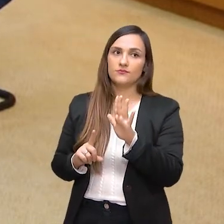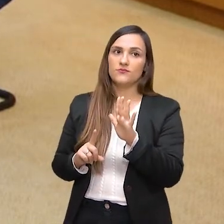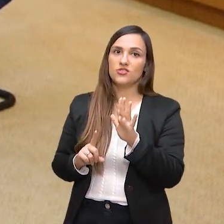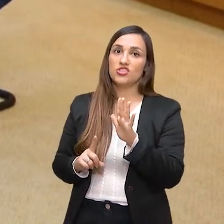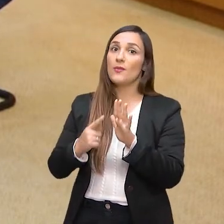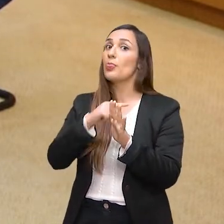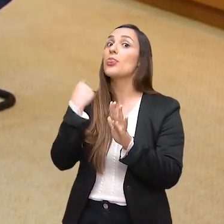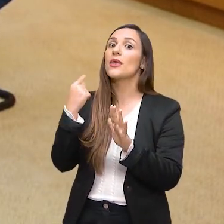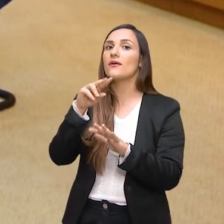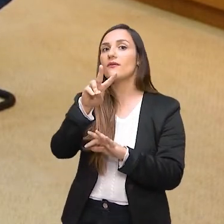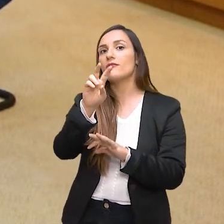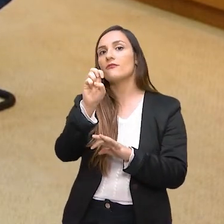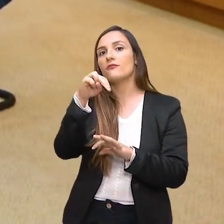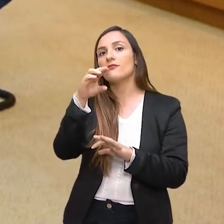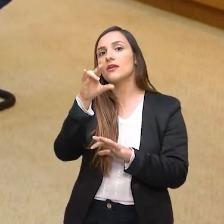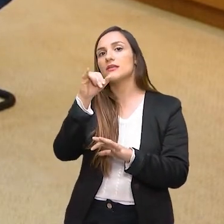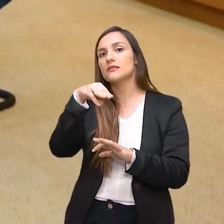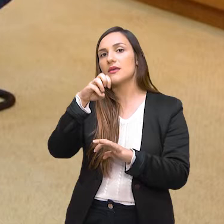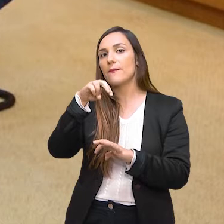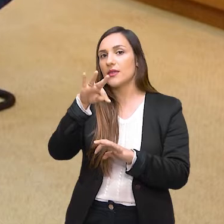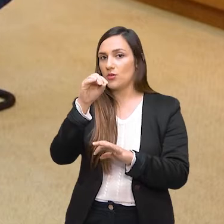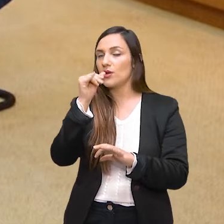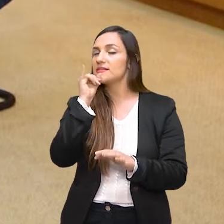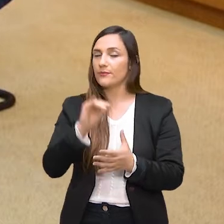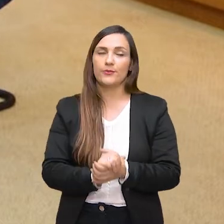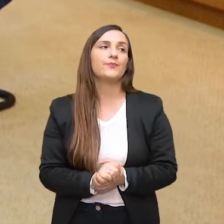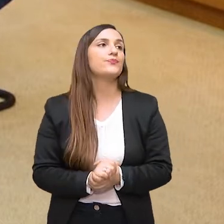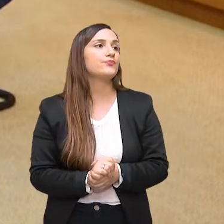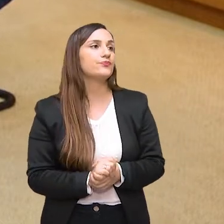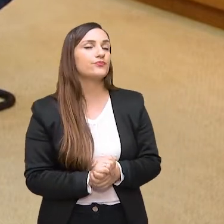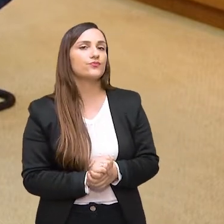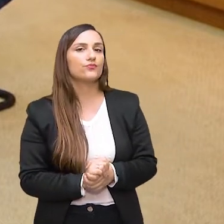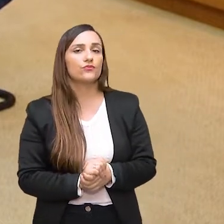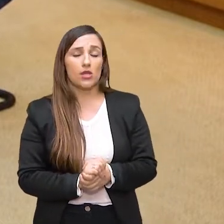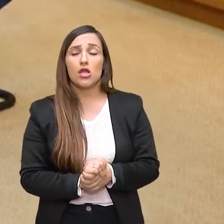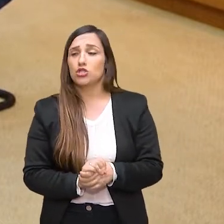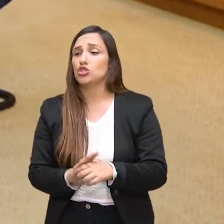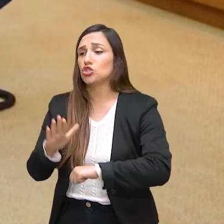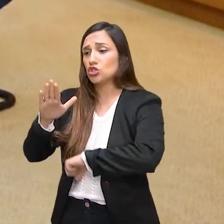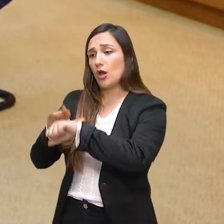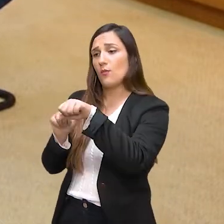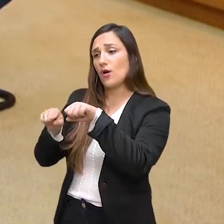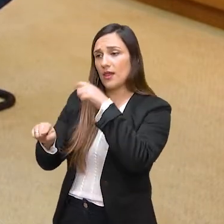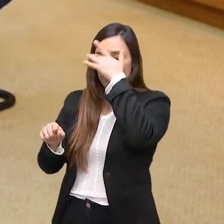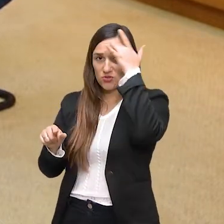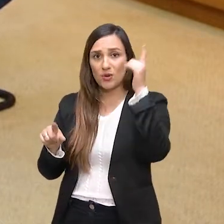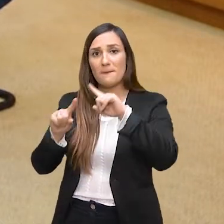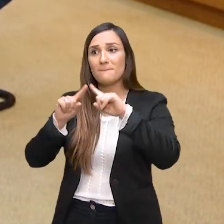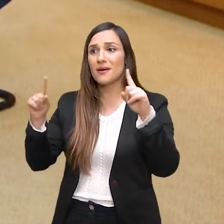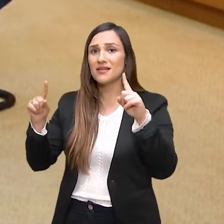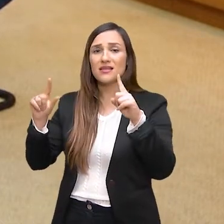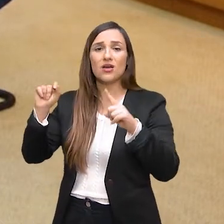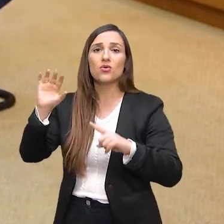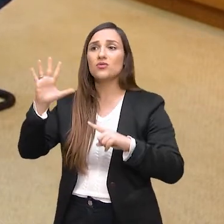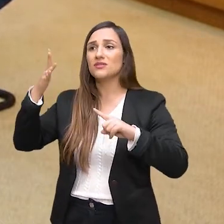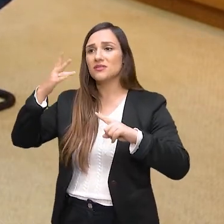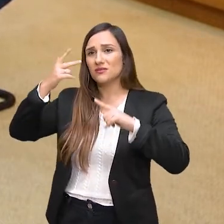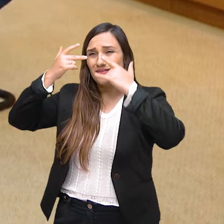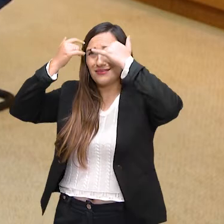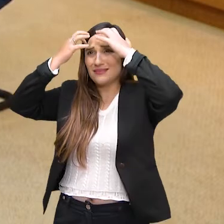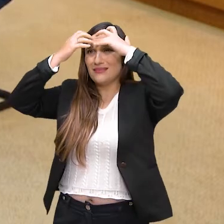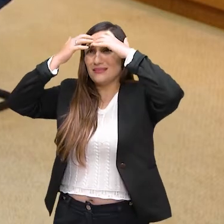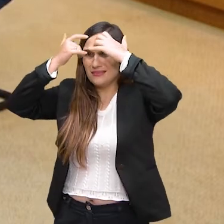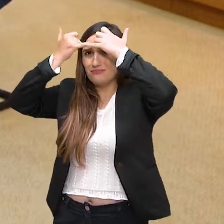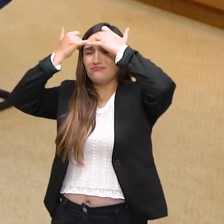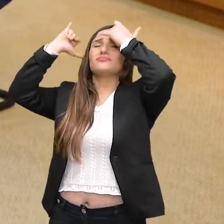que uma pessoa foi citada e sofreu um acidente vascular cerebral logo depois